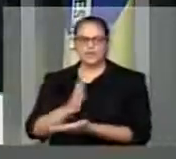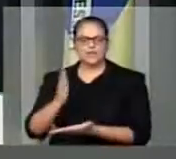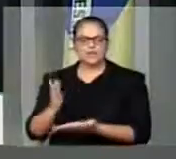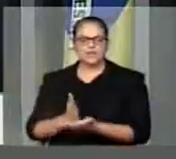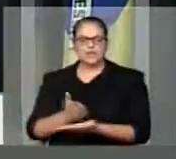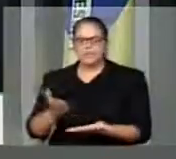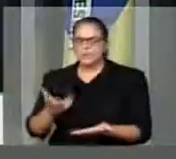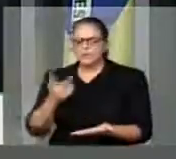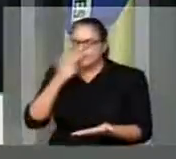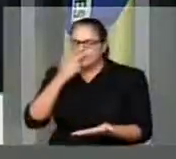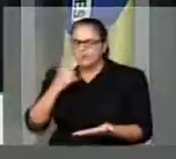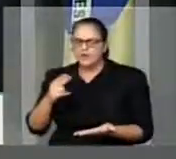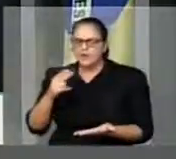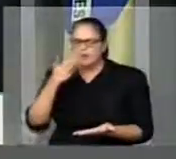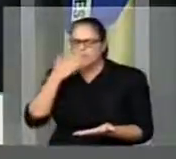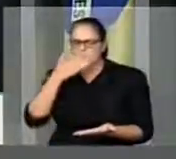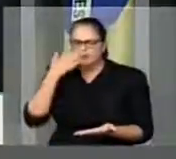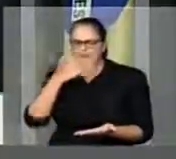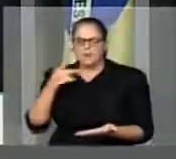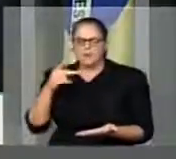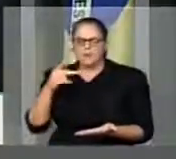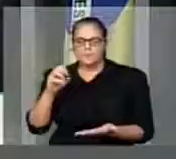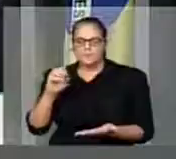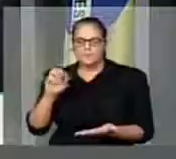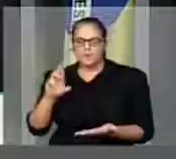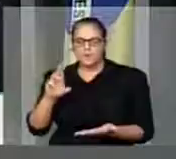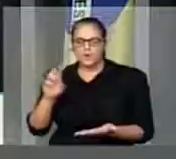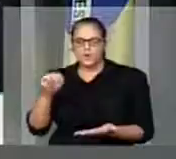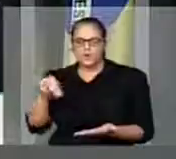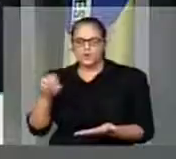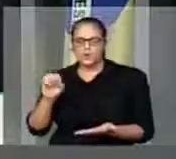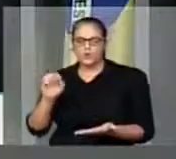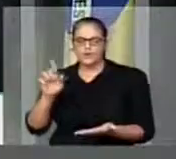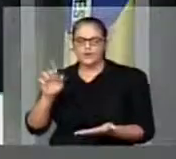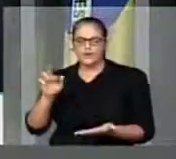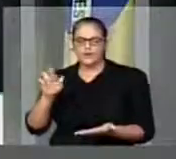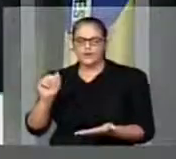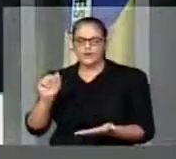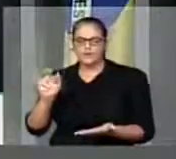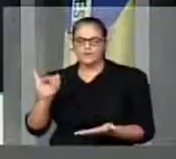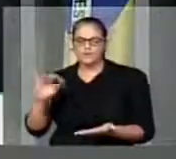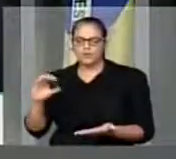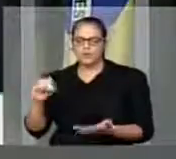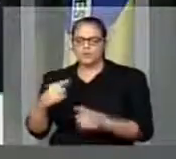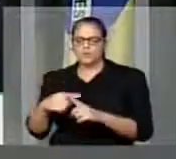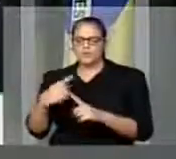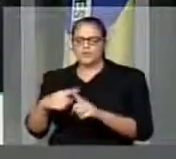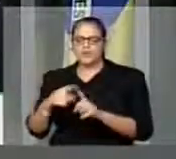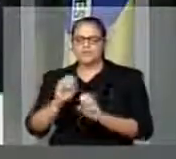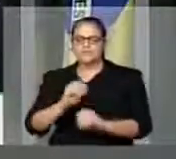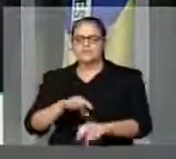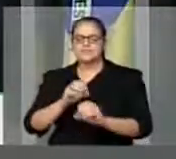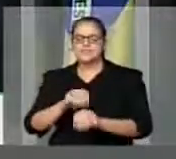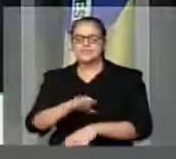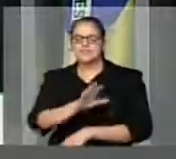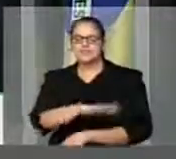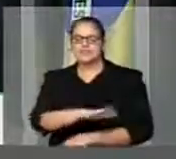pornográficos, livros que é absurdo vermos como quer ensinar as crianças